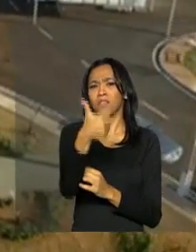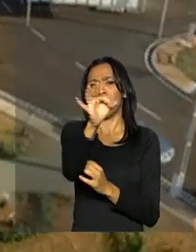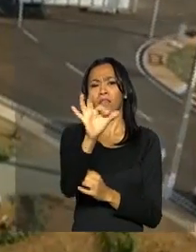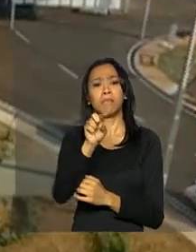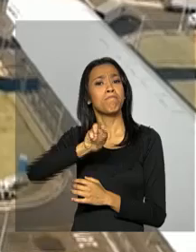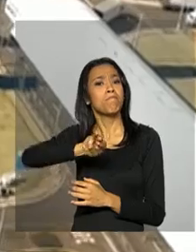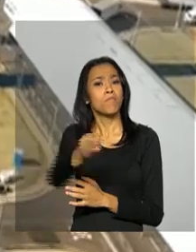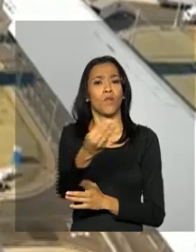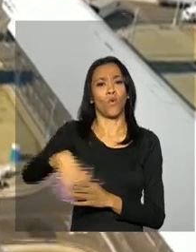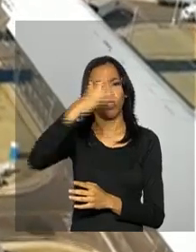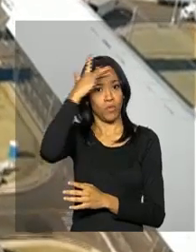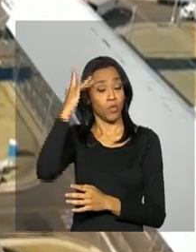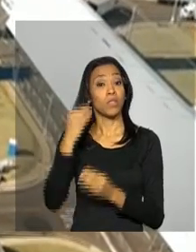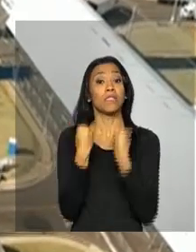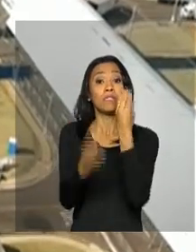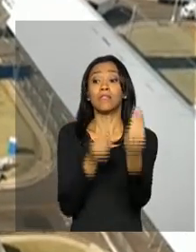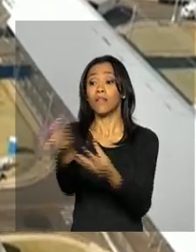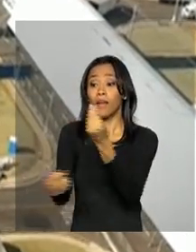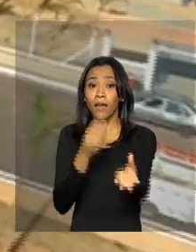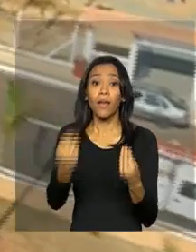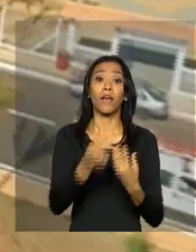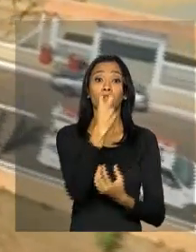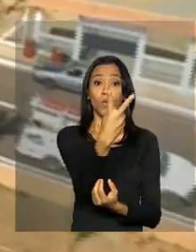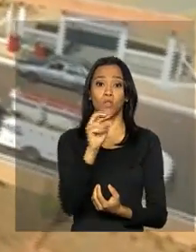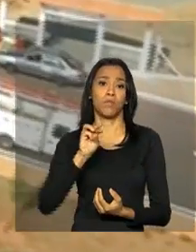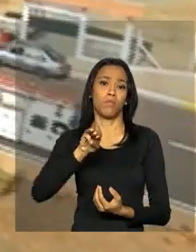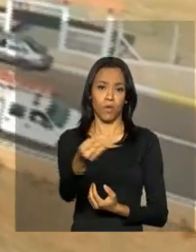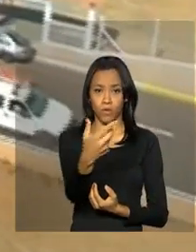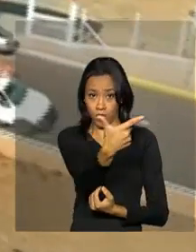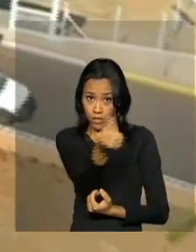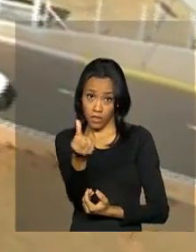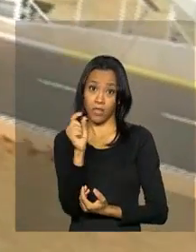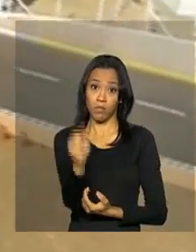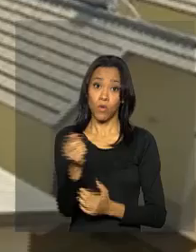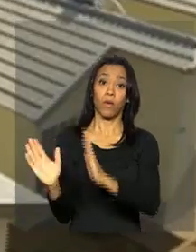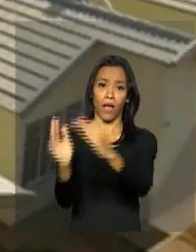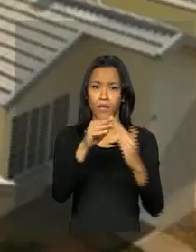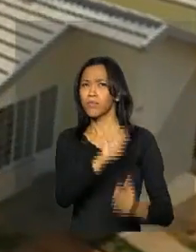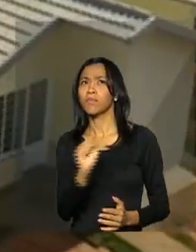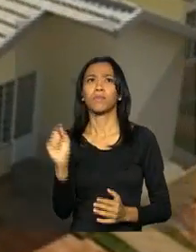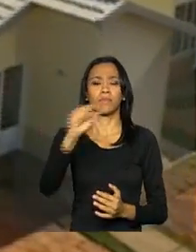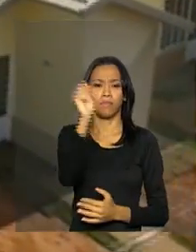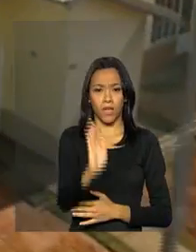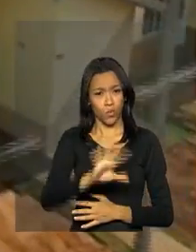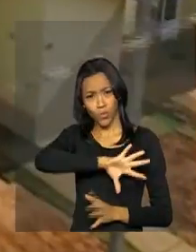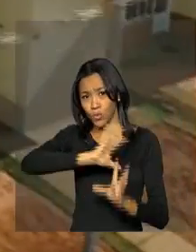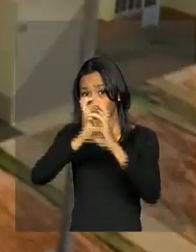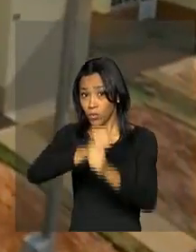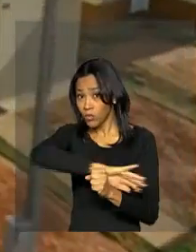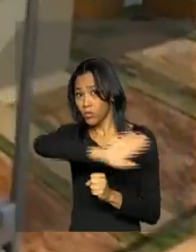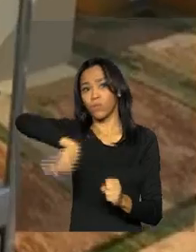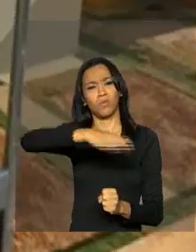pessoas, com a entrega de 2 milhões e 600 mil unidades habitacionais em todo o país. Ao todo foram